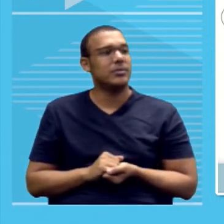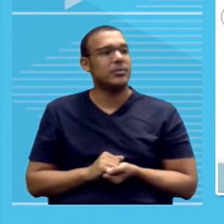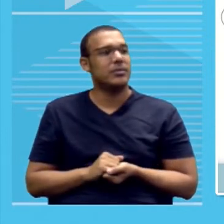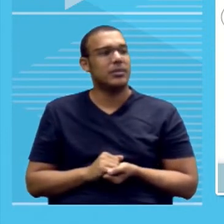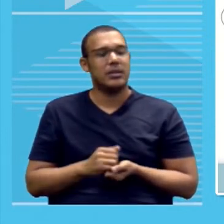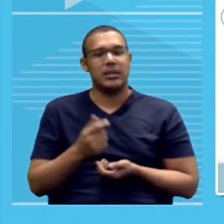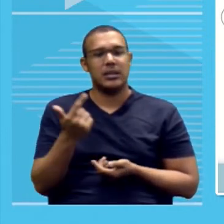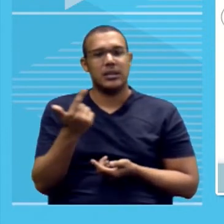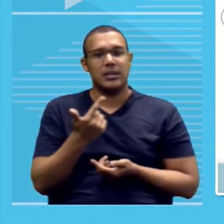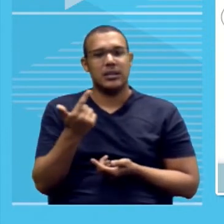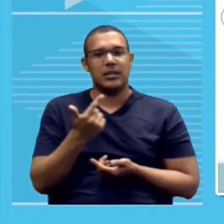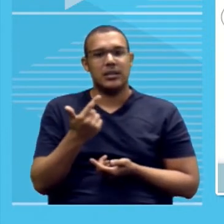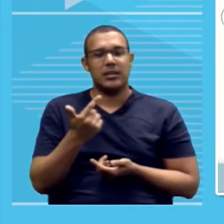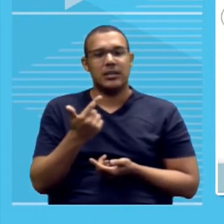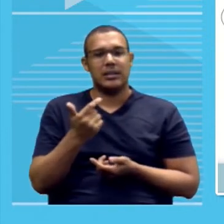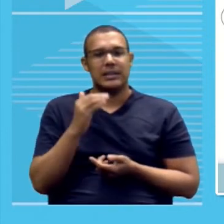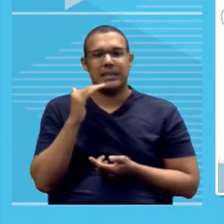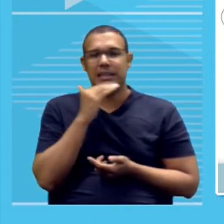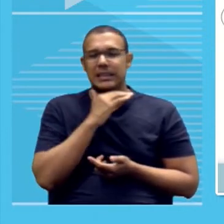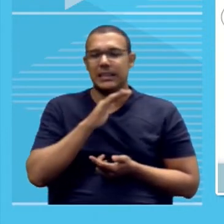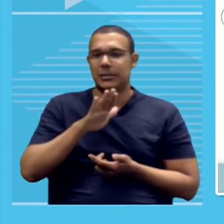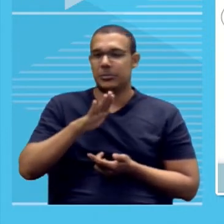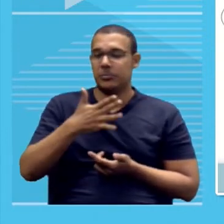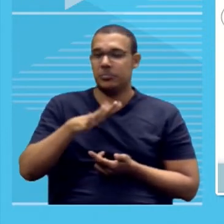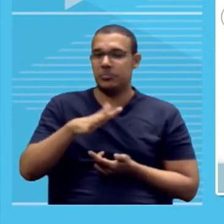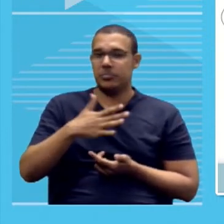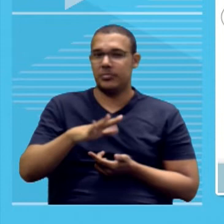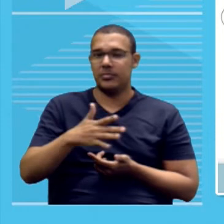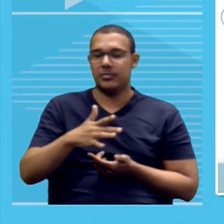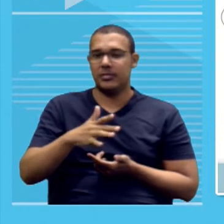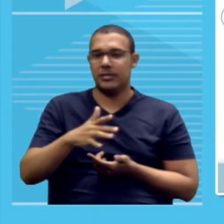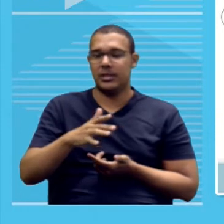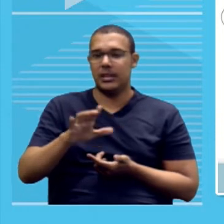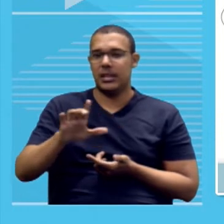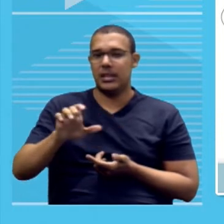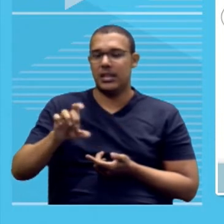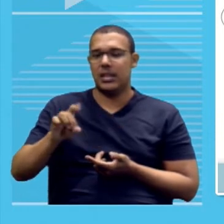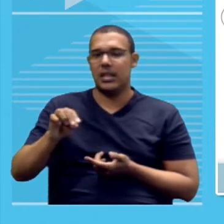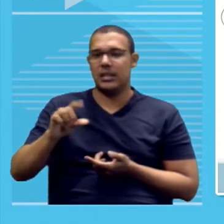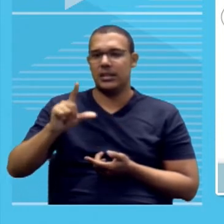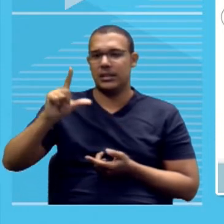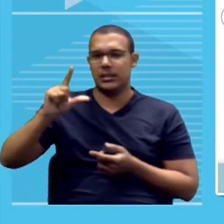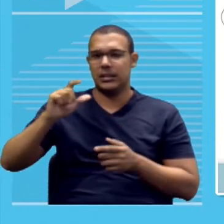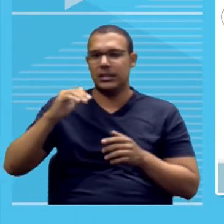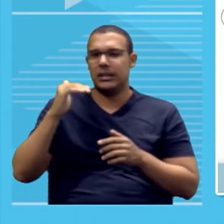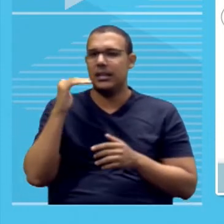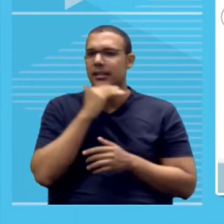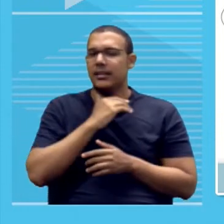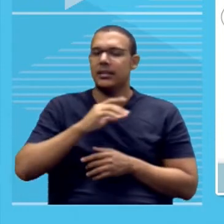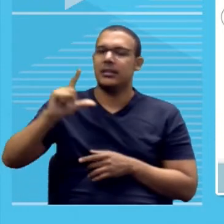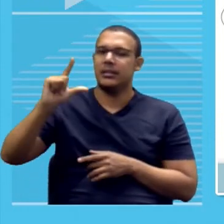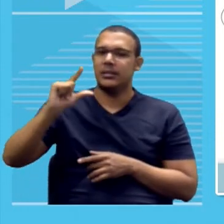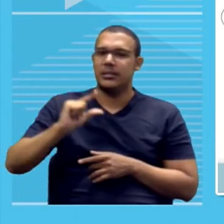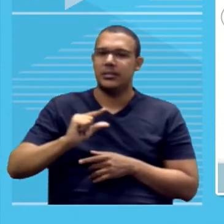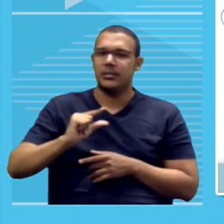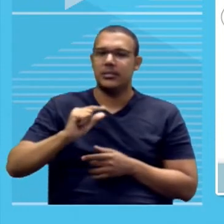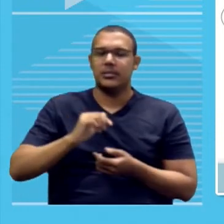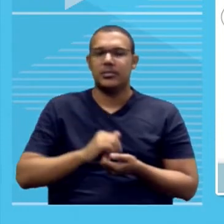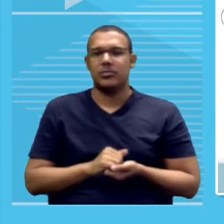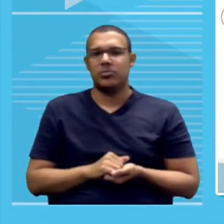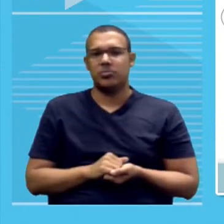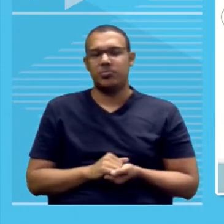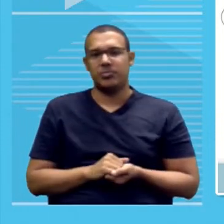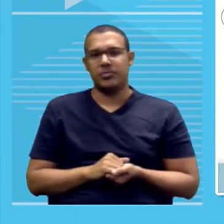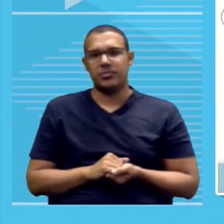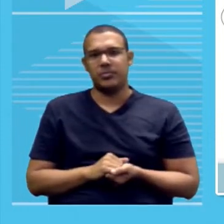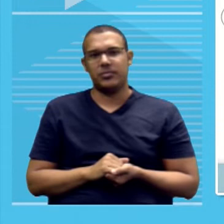média, esquenta mediamente. E a lâmpada de LED tem um aquecimento baixo. Então, outro pontinho para ela, porque até o próprio